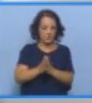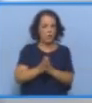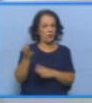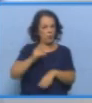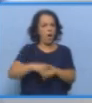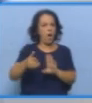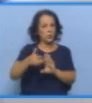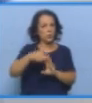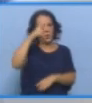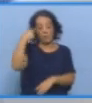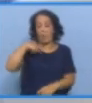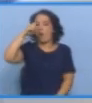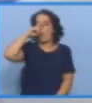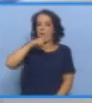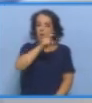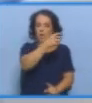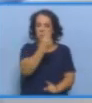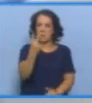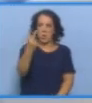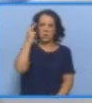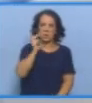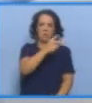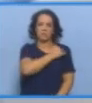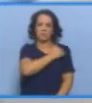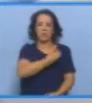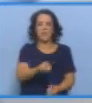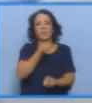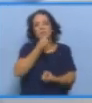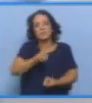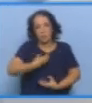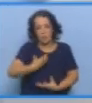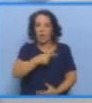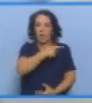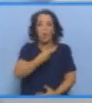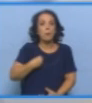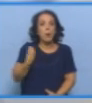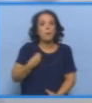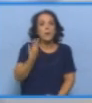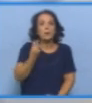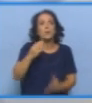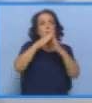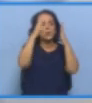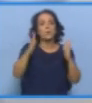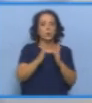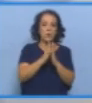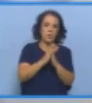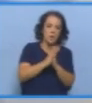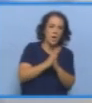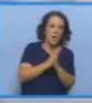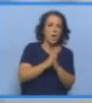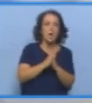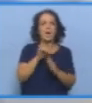difíceis. Recordo até um dia, ele desabafou comigo há 2 anos, contava-me assim, porque ele preocupava-se muito com a Igreja. E preocupava-se muito com